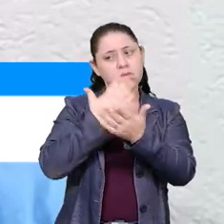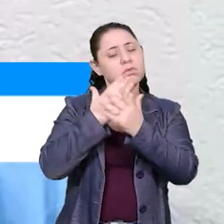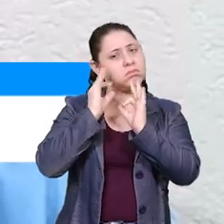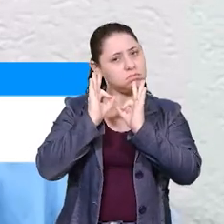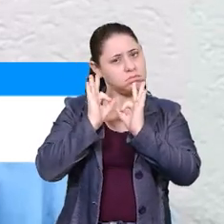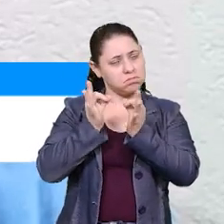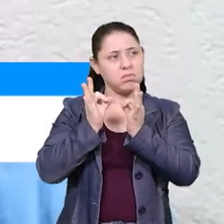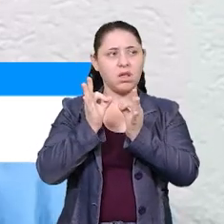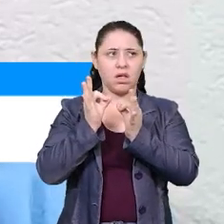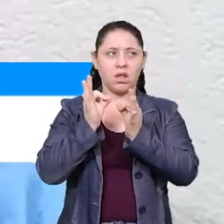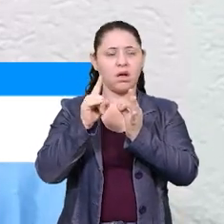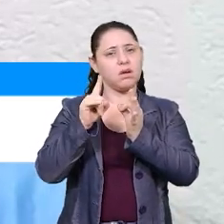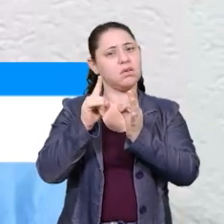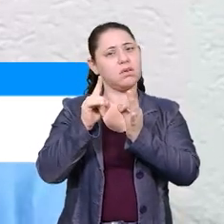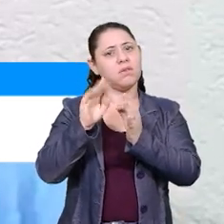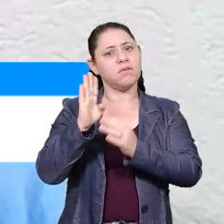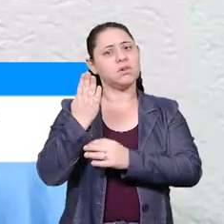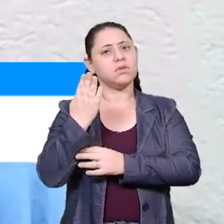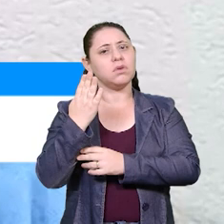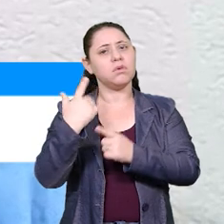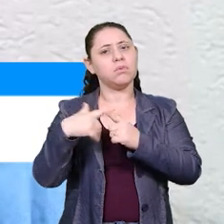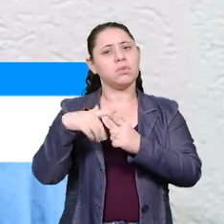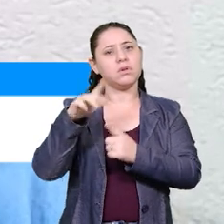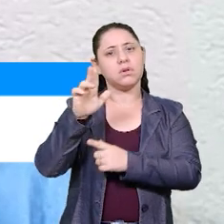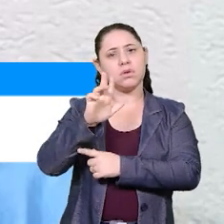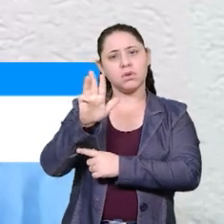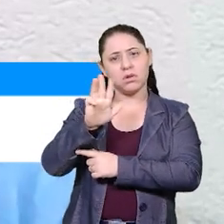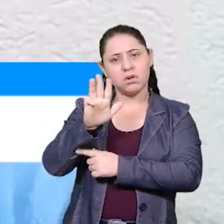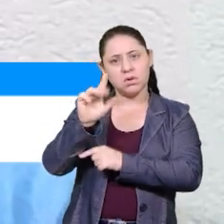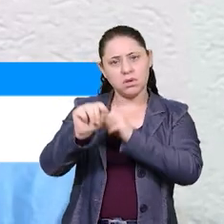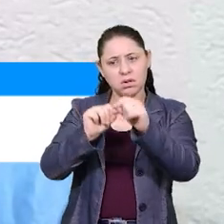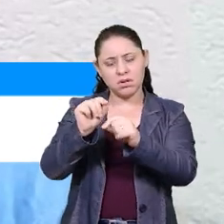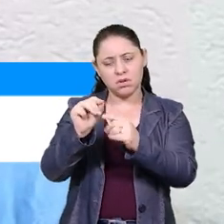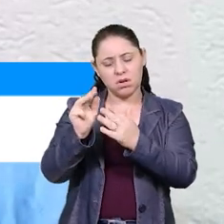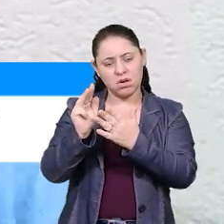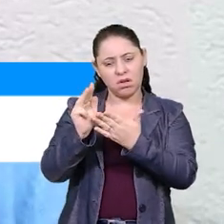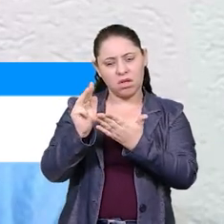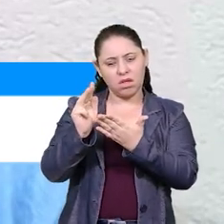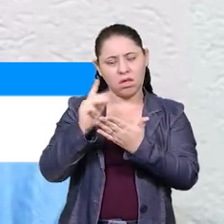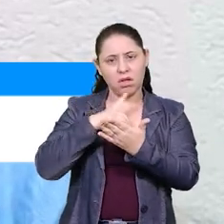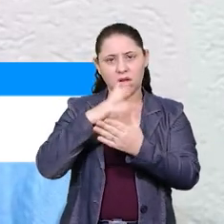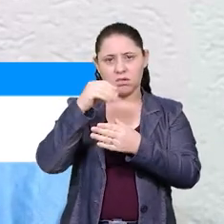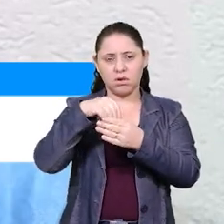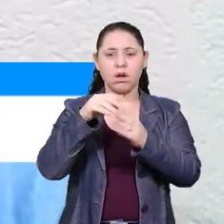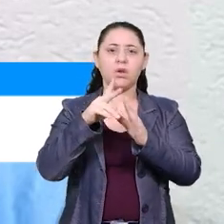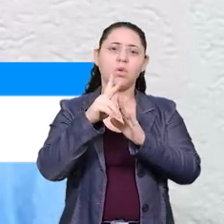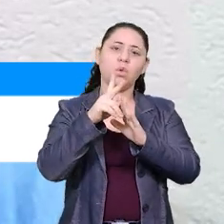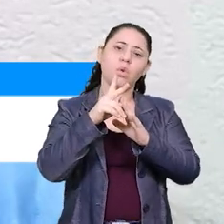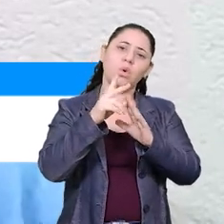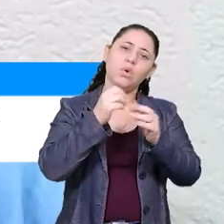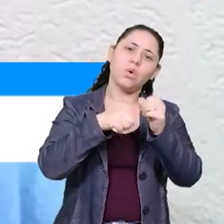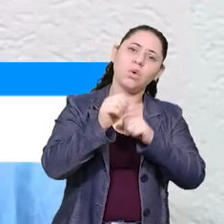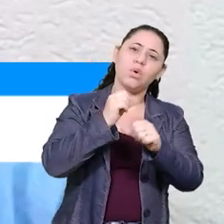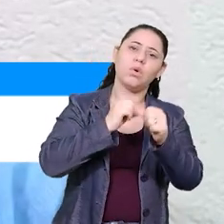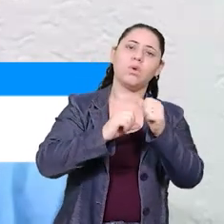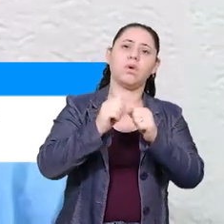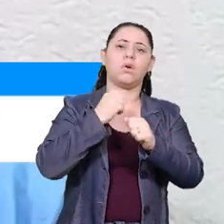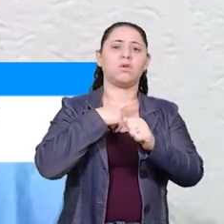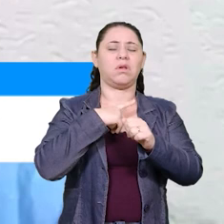fake News ou não é eu não sei o creio que seja porque o presidente Lula